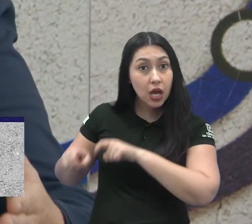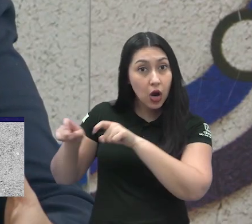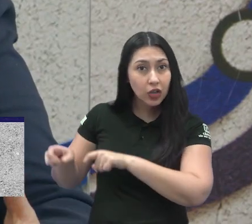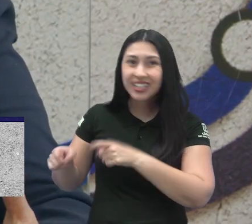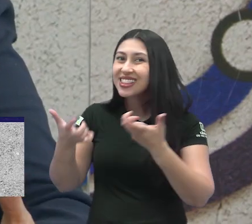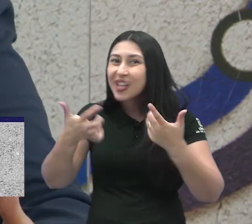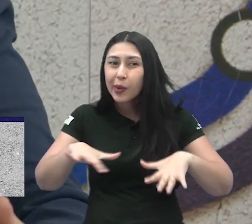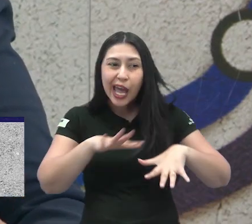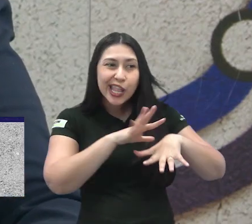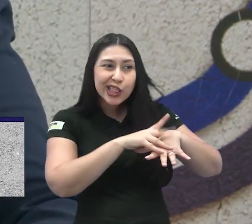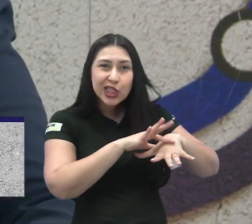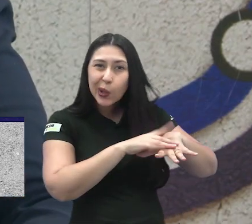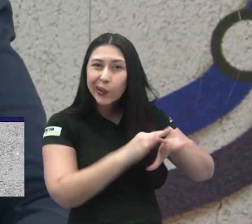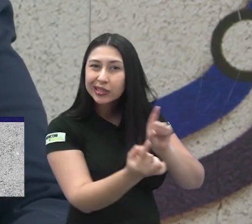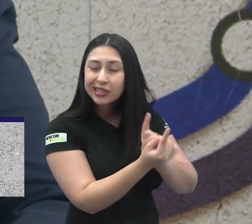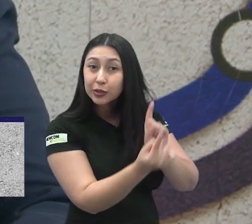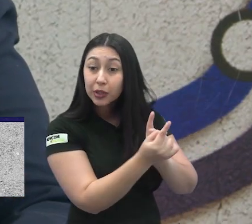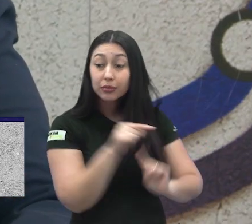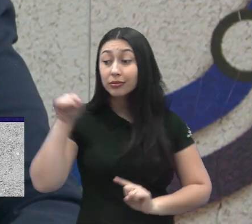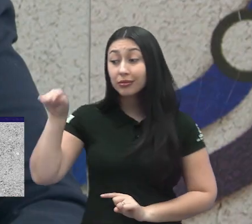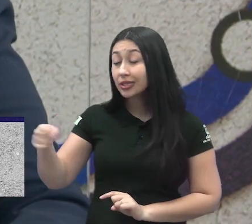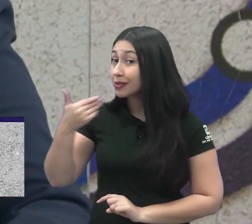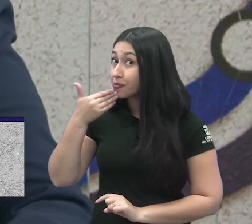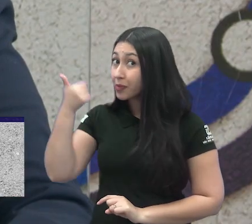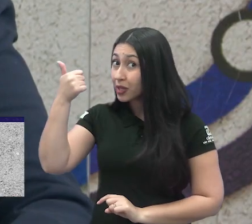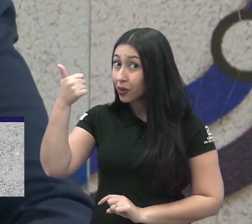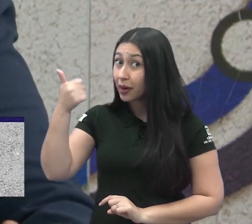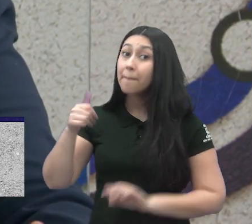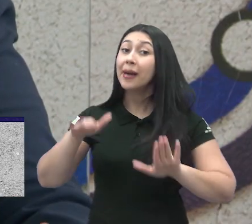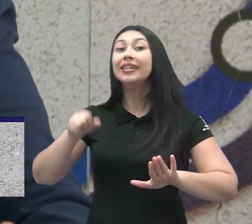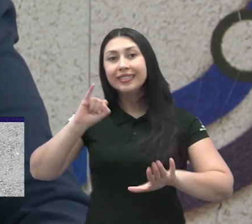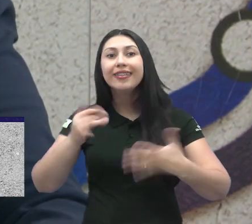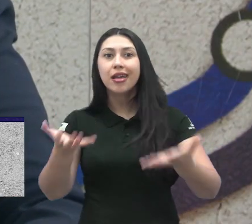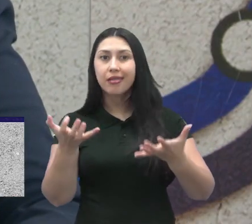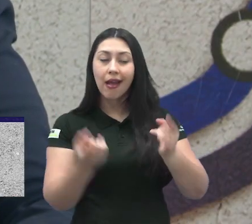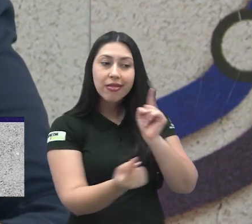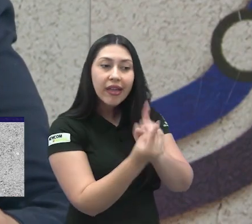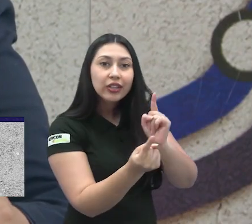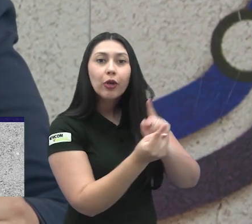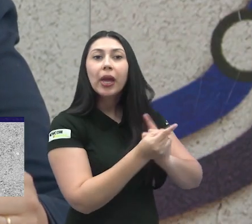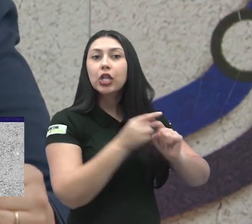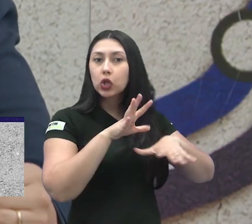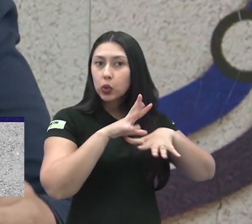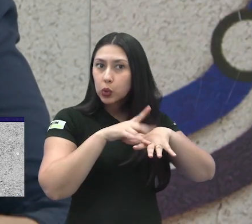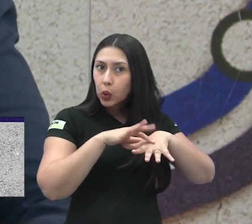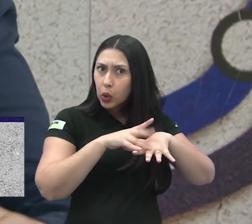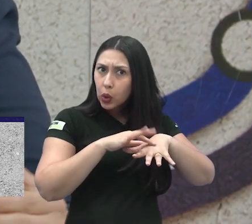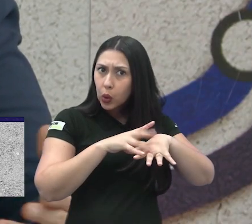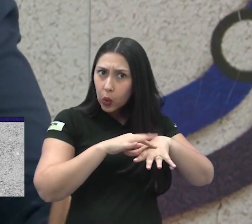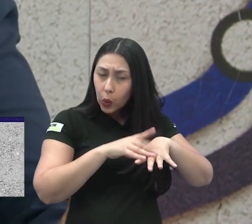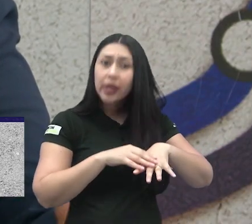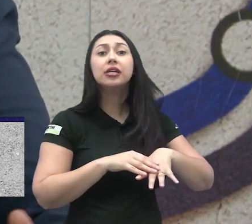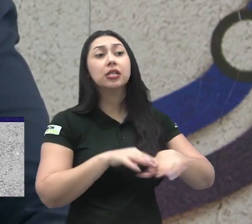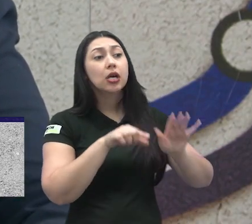clínica cirúrgica, então talvez o caminho seja a zootecnia. Caso contrário, né, se você quer ir mais para uma